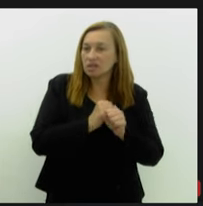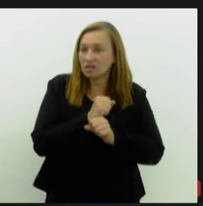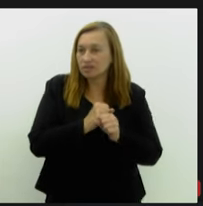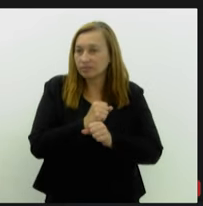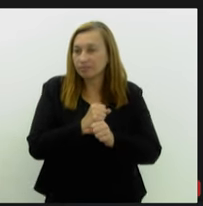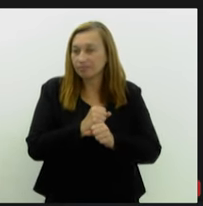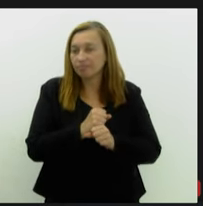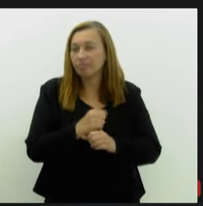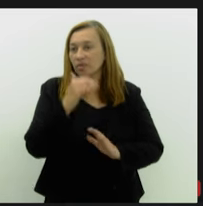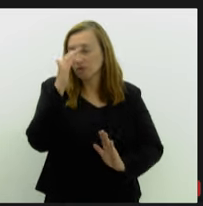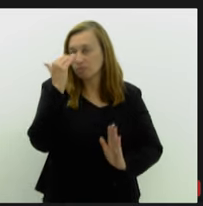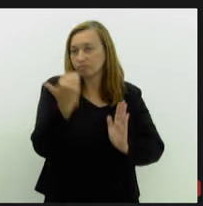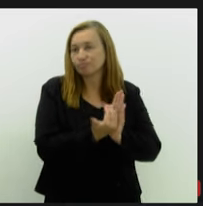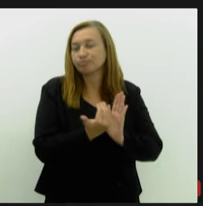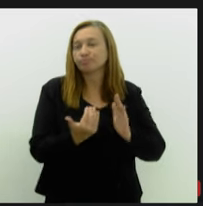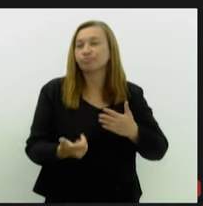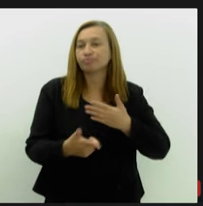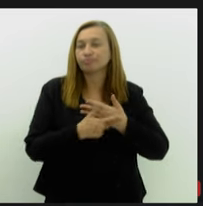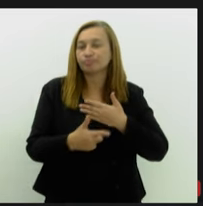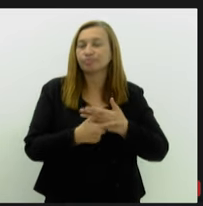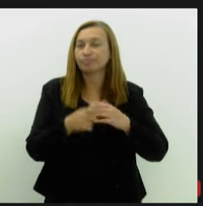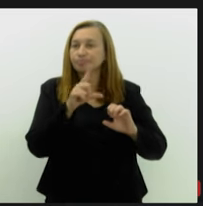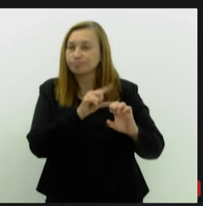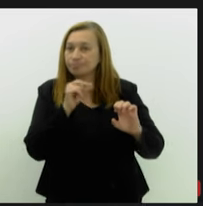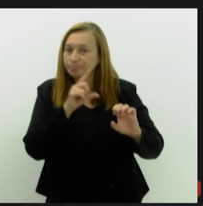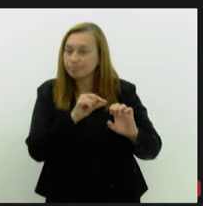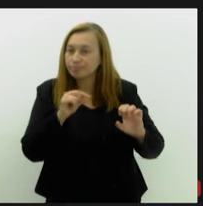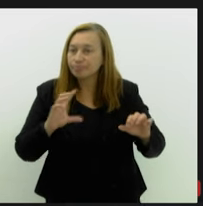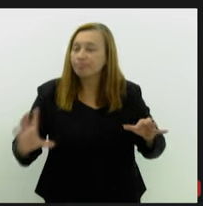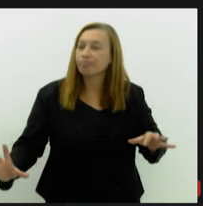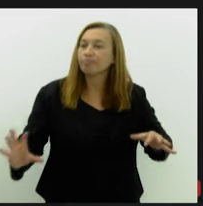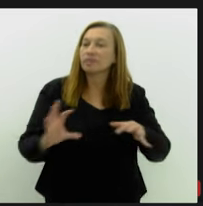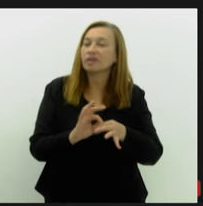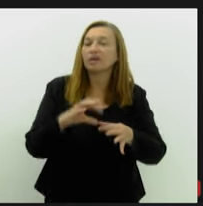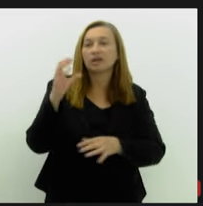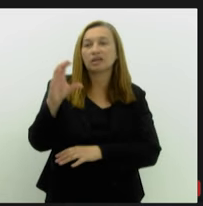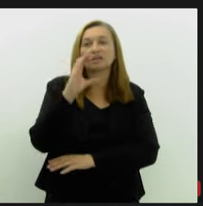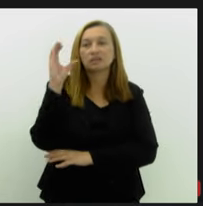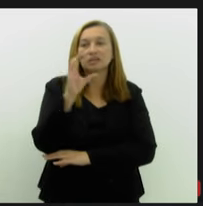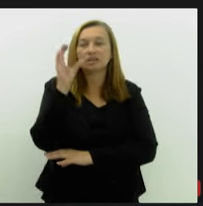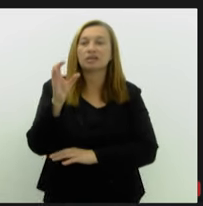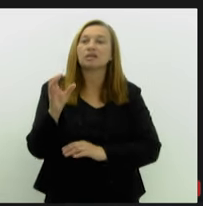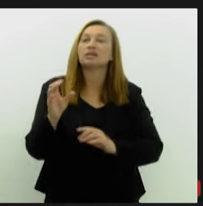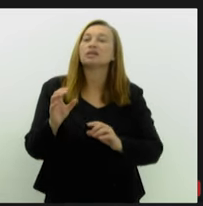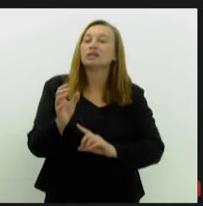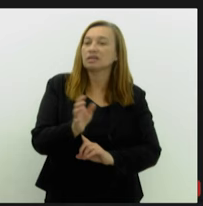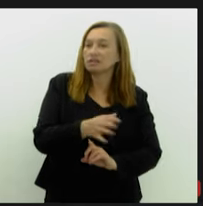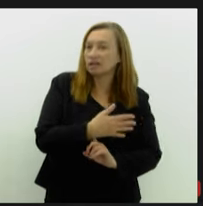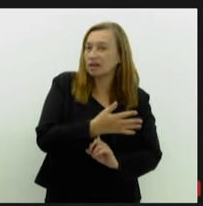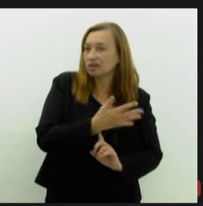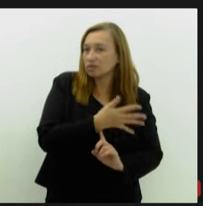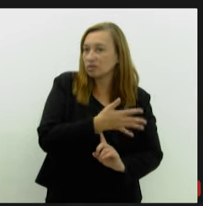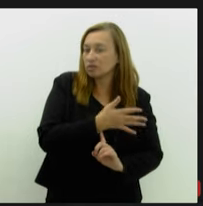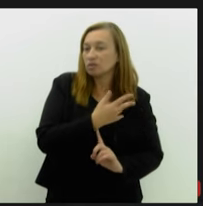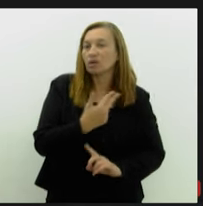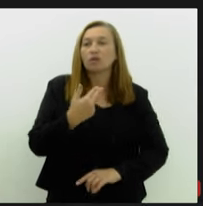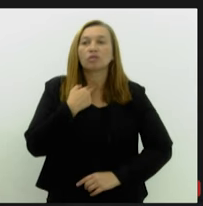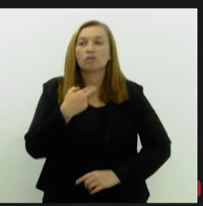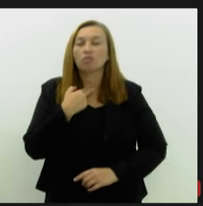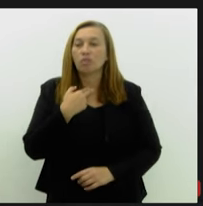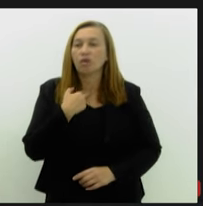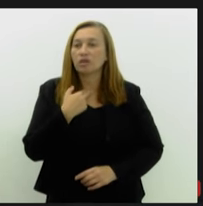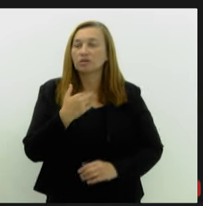é, cumprindo seu papel empreendedor, atrelado à ciência e à tecnologia, não é, que não pode